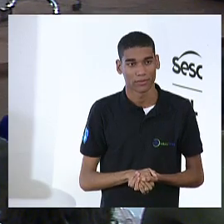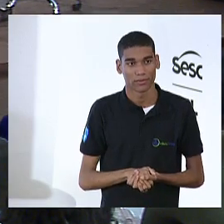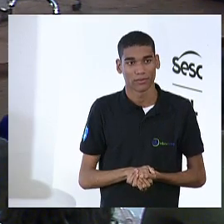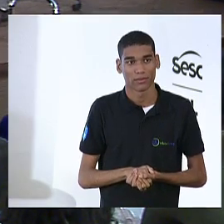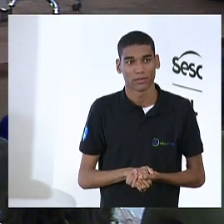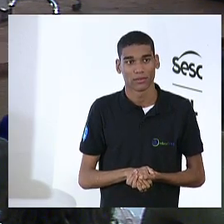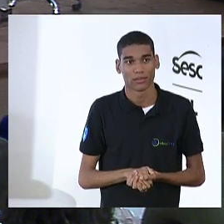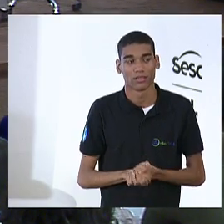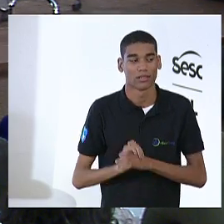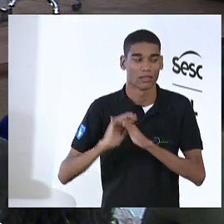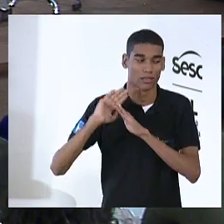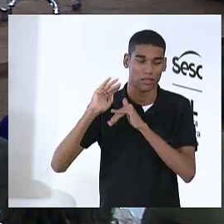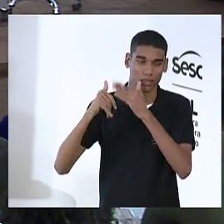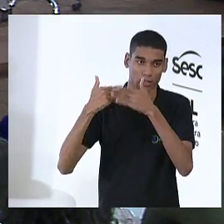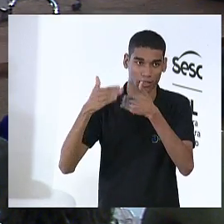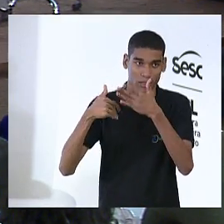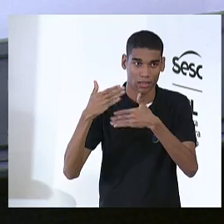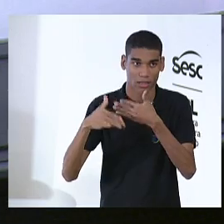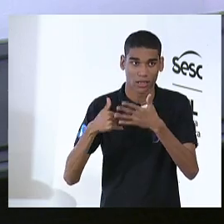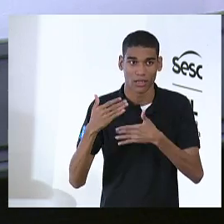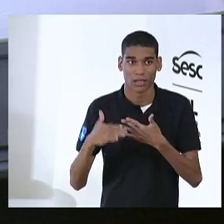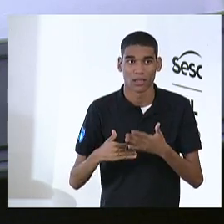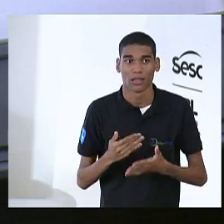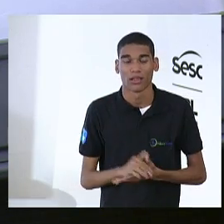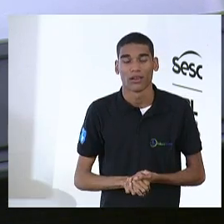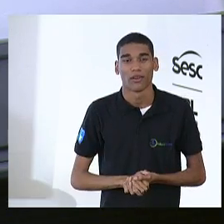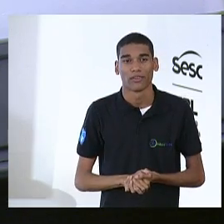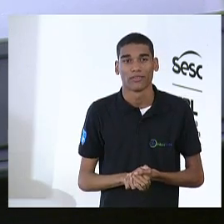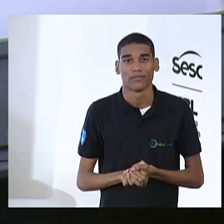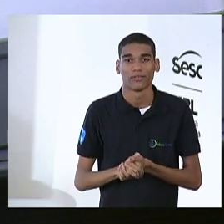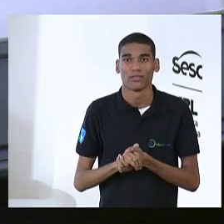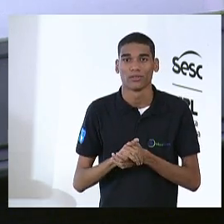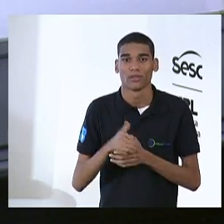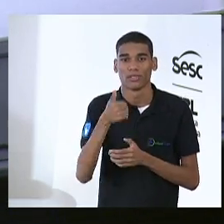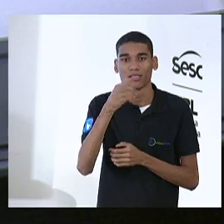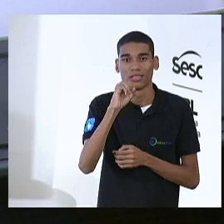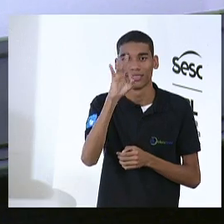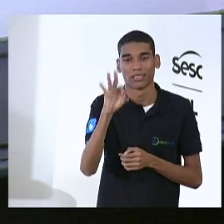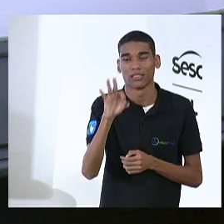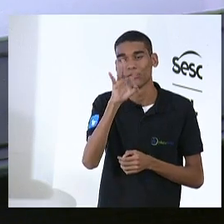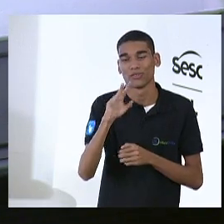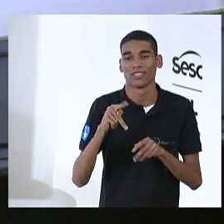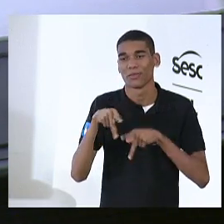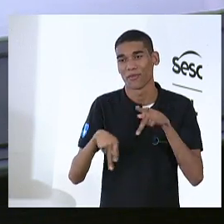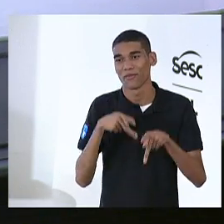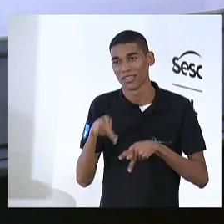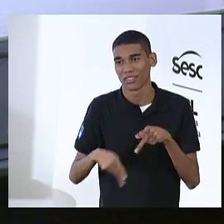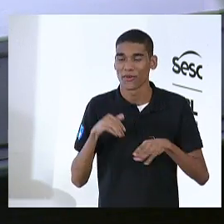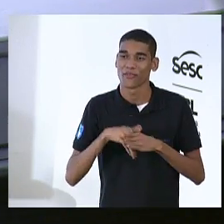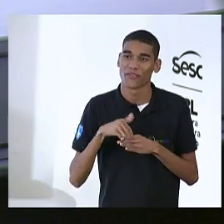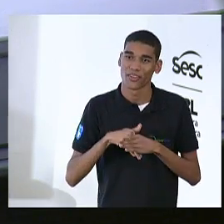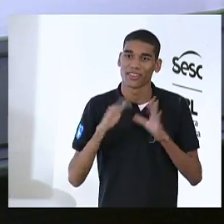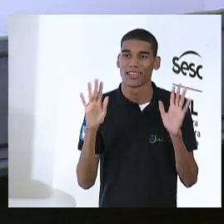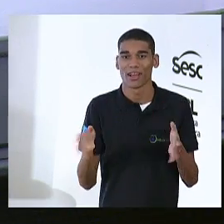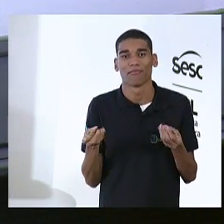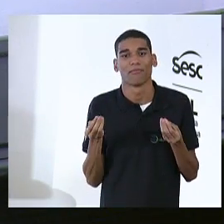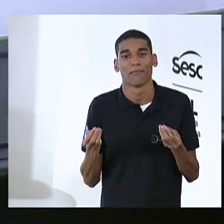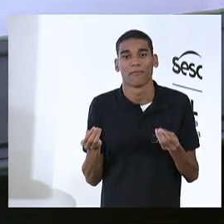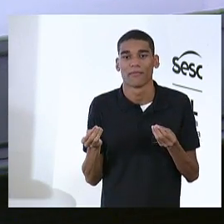Em pouco tempo, né, numa canetada, saímos de 10% da população que votava